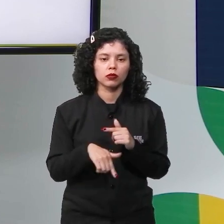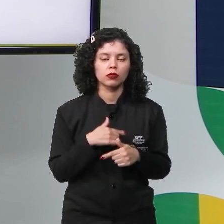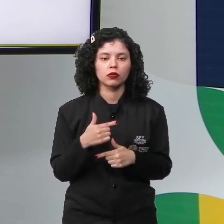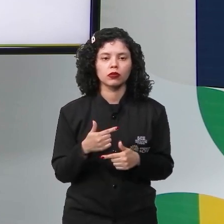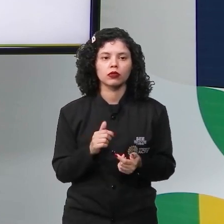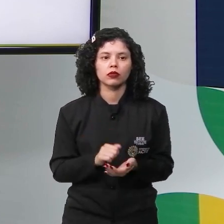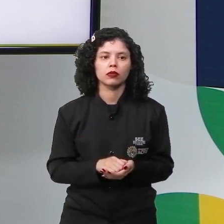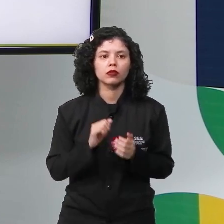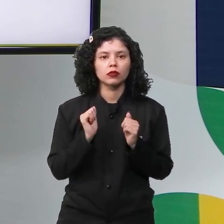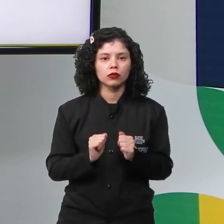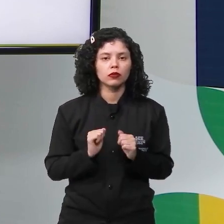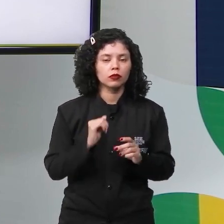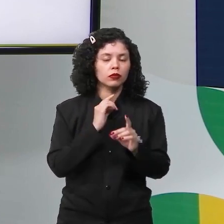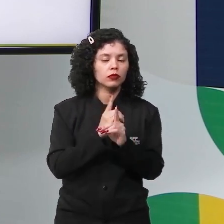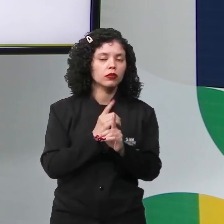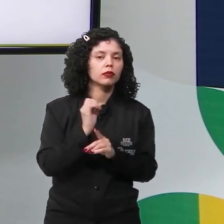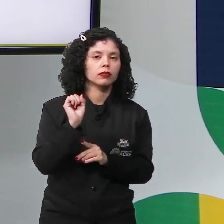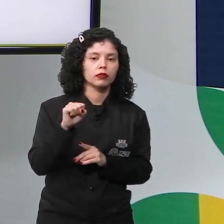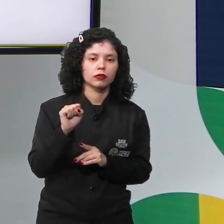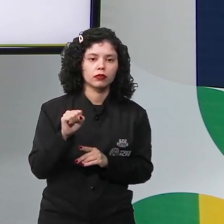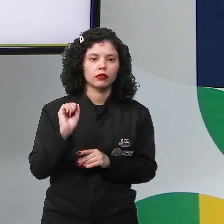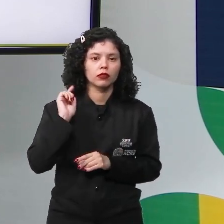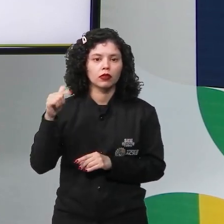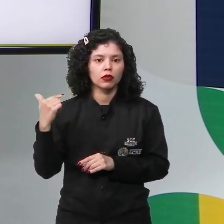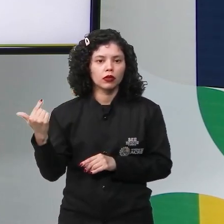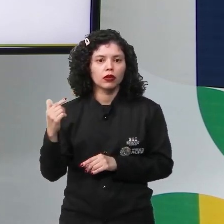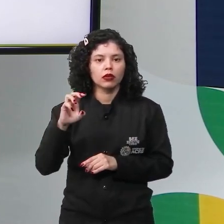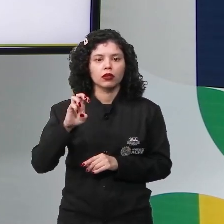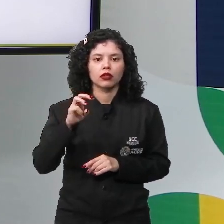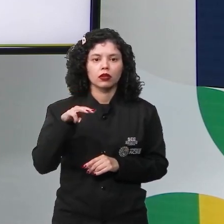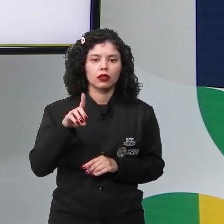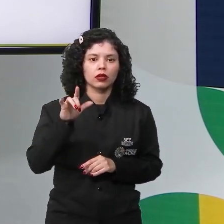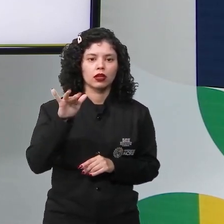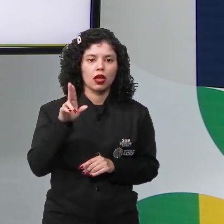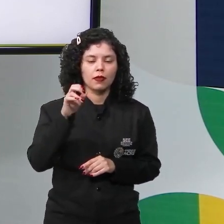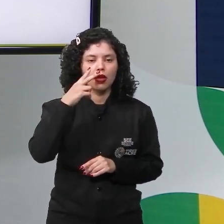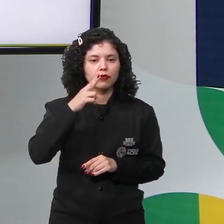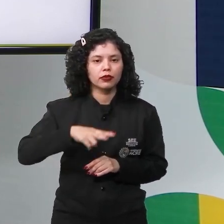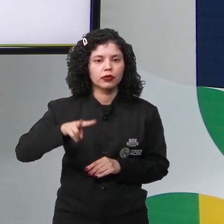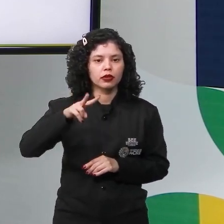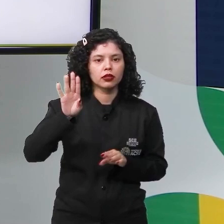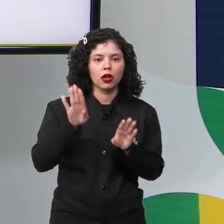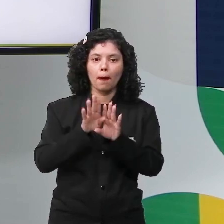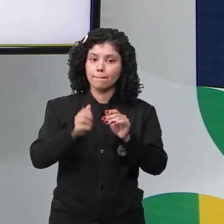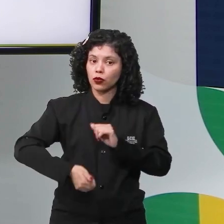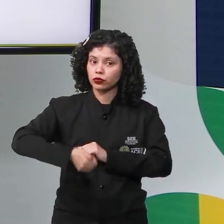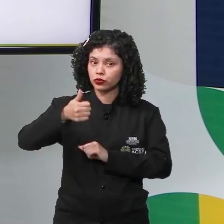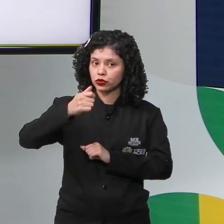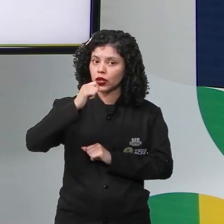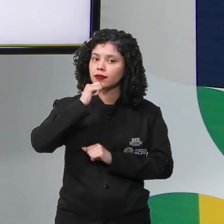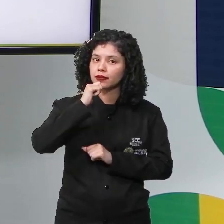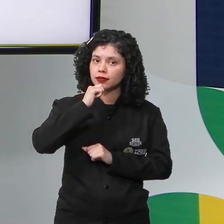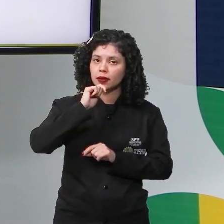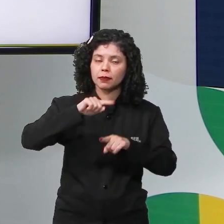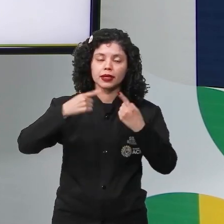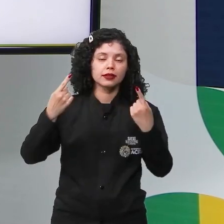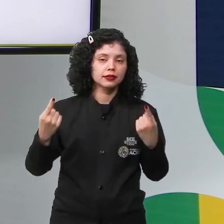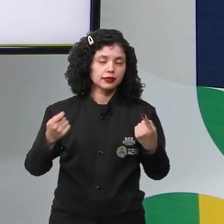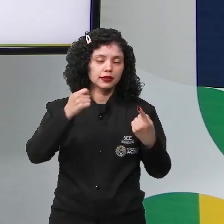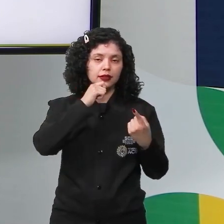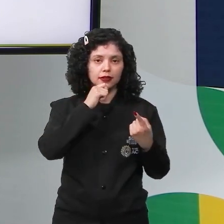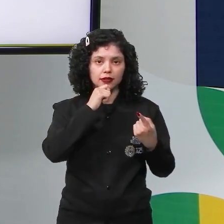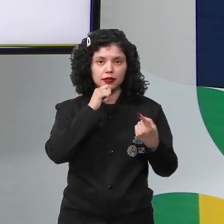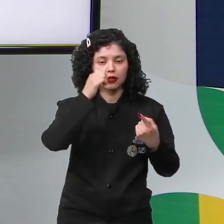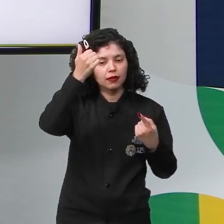trabalho. Nós podemos encontrar, sim, em Emile Durkheim, essa visualização positiva, mas